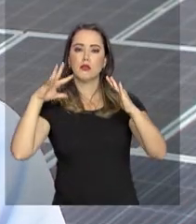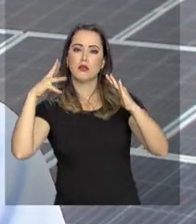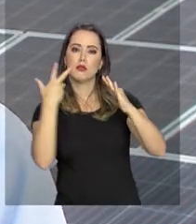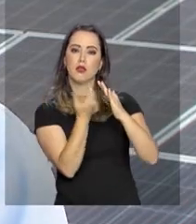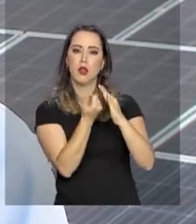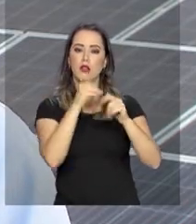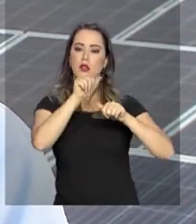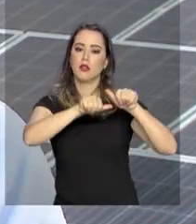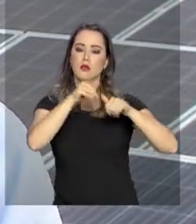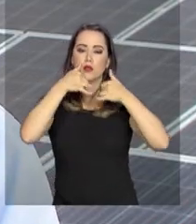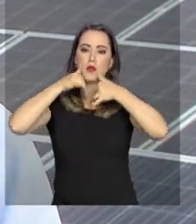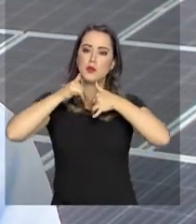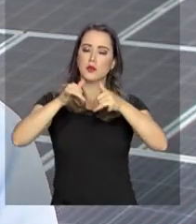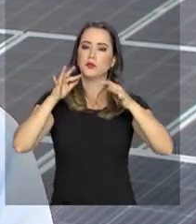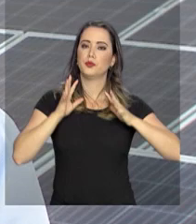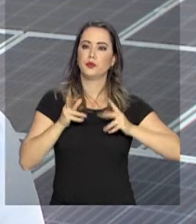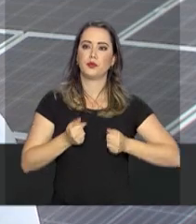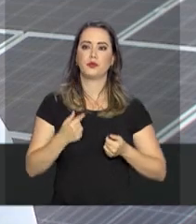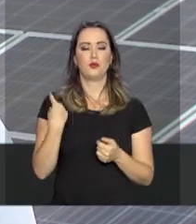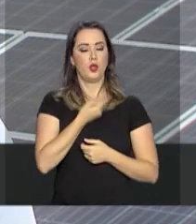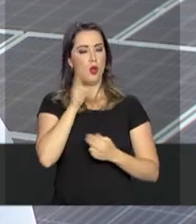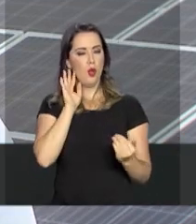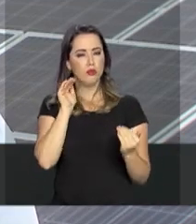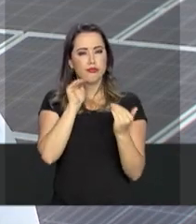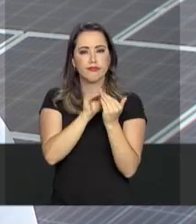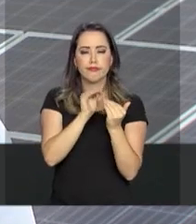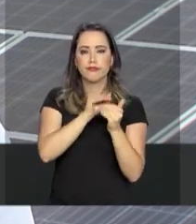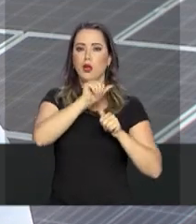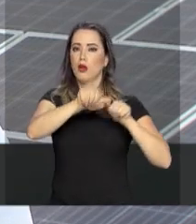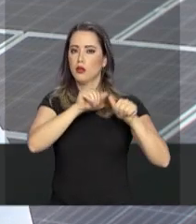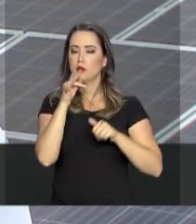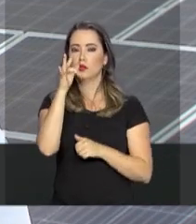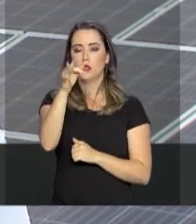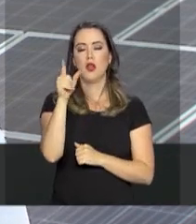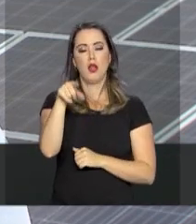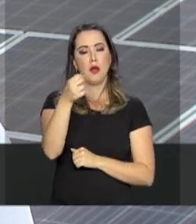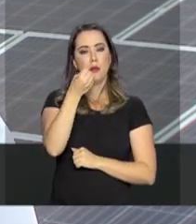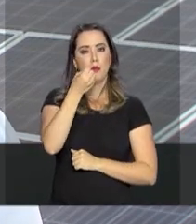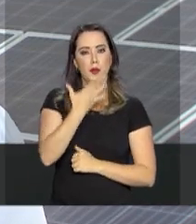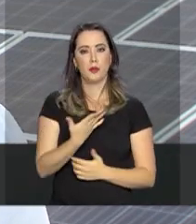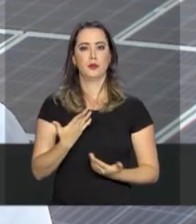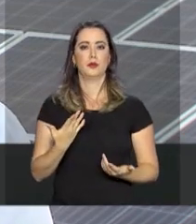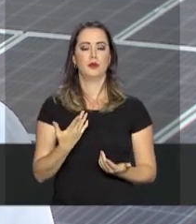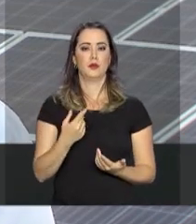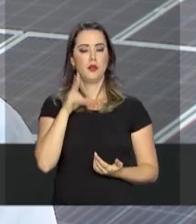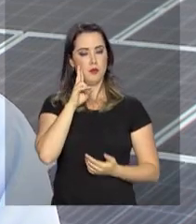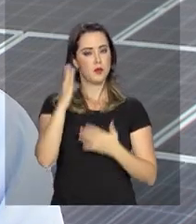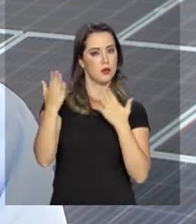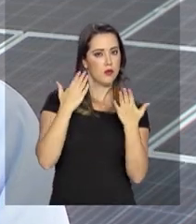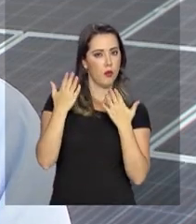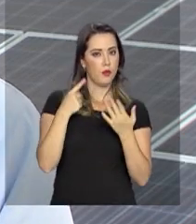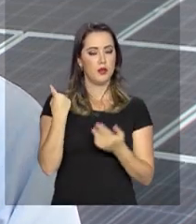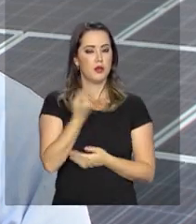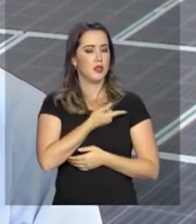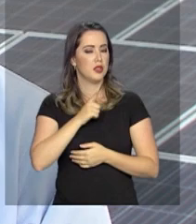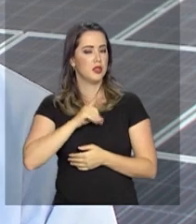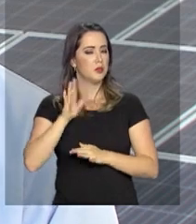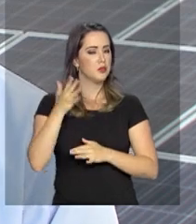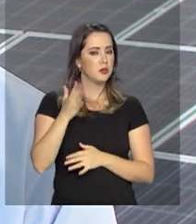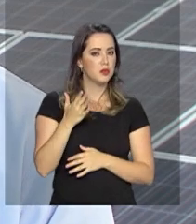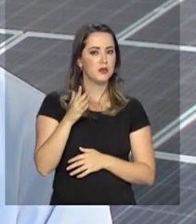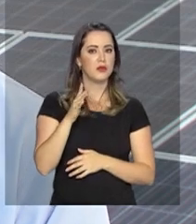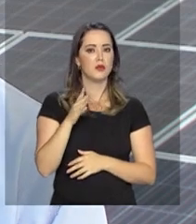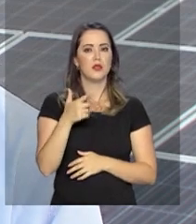Nossos cálculos de projeção de resultados são bastante animadores. Para vocês terem uma ideia, a gente teria algo em torno